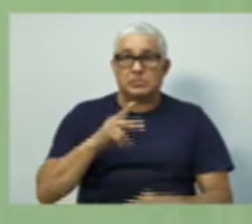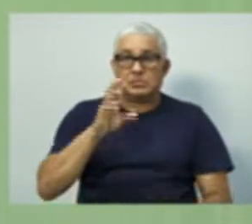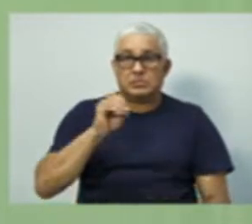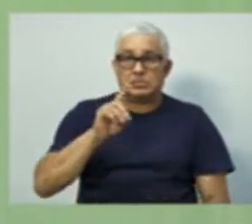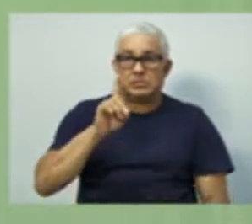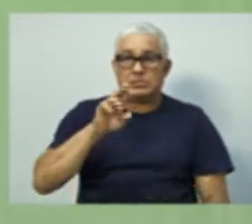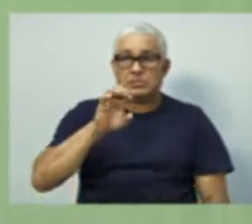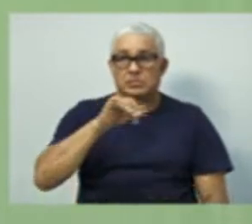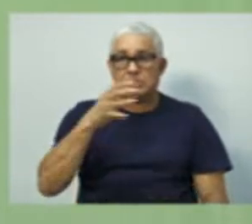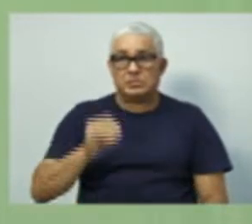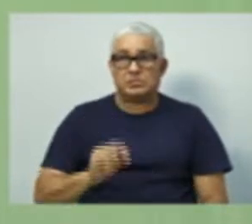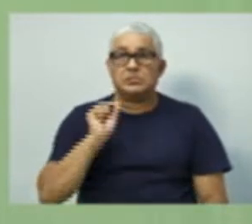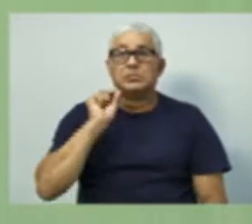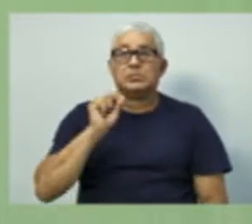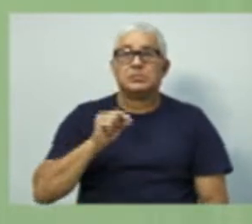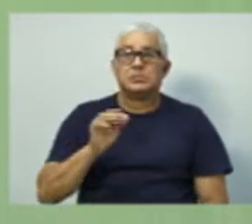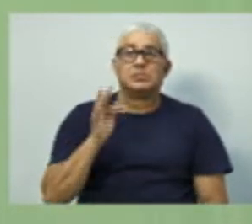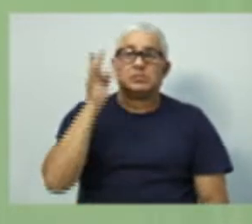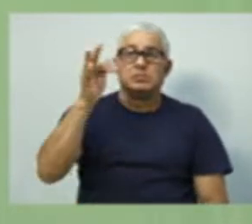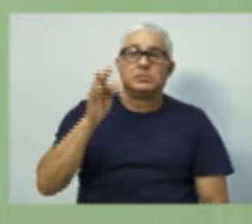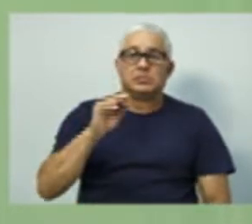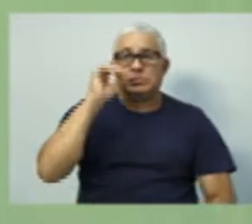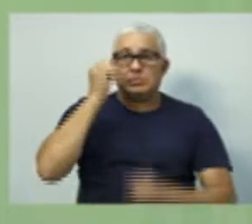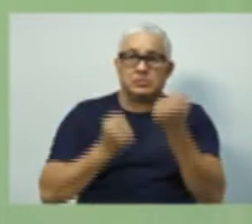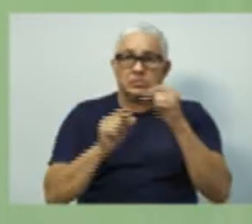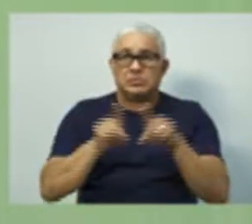orçamento operacional contém basicamente as seguintes peças.